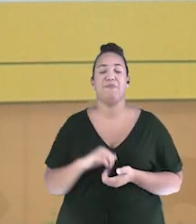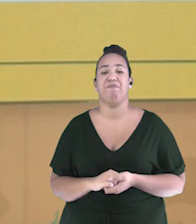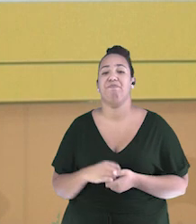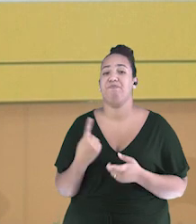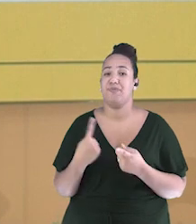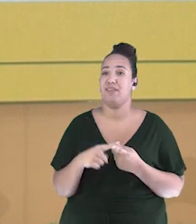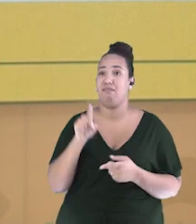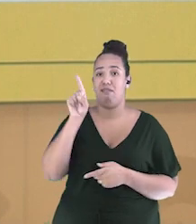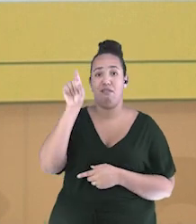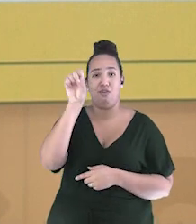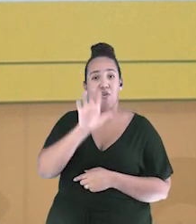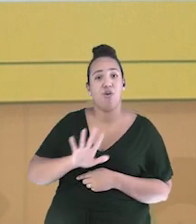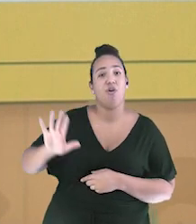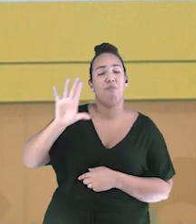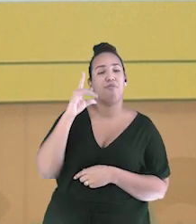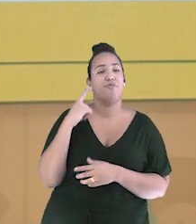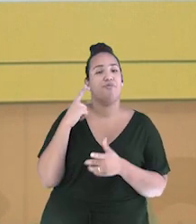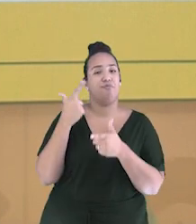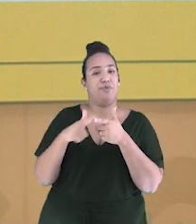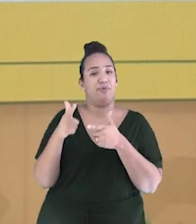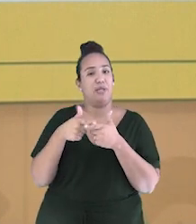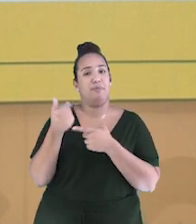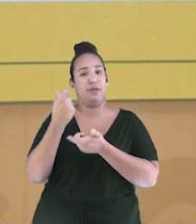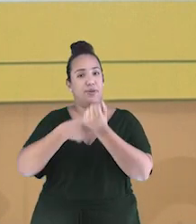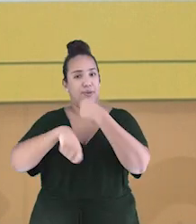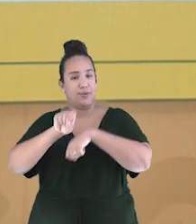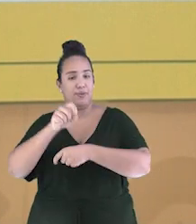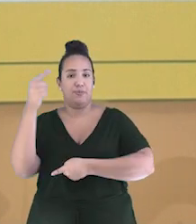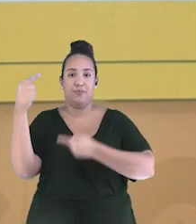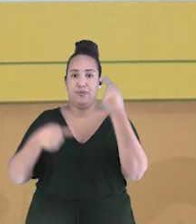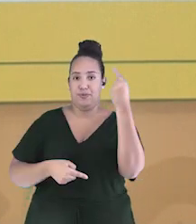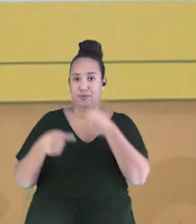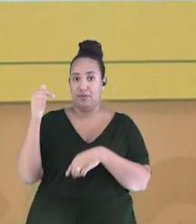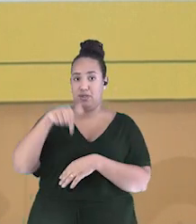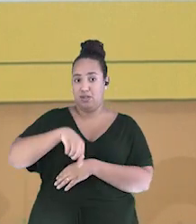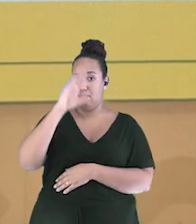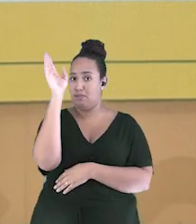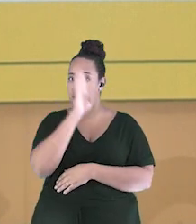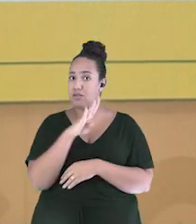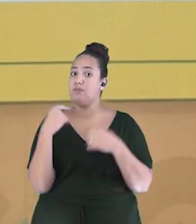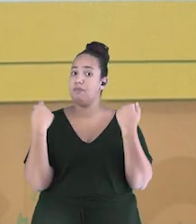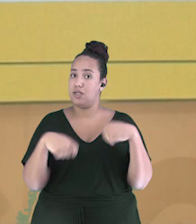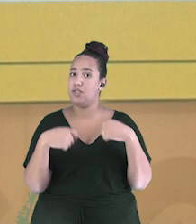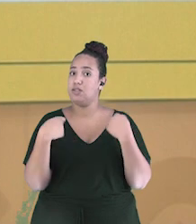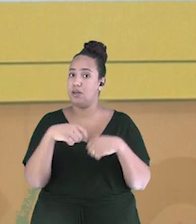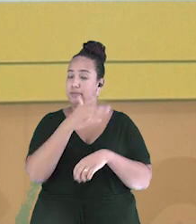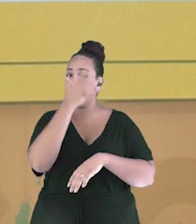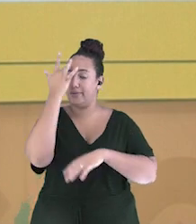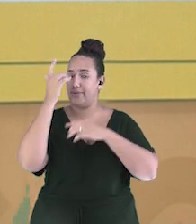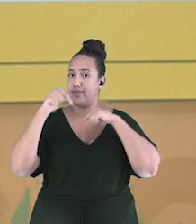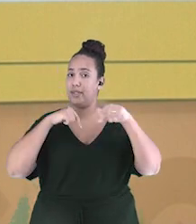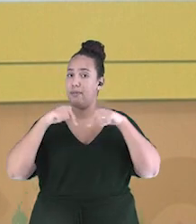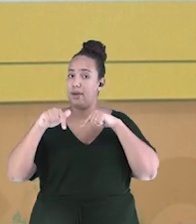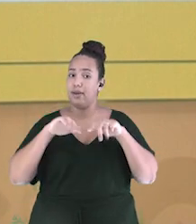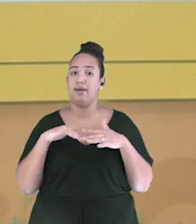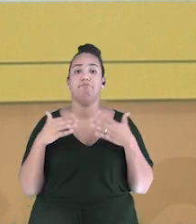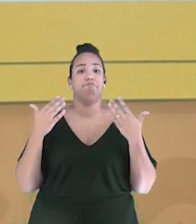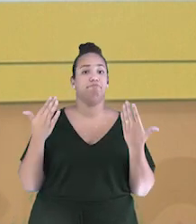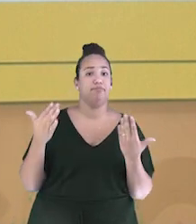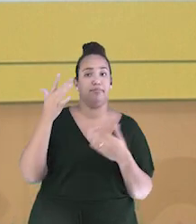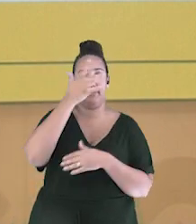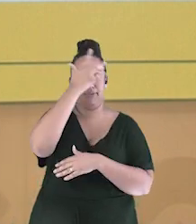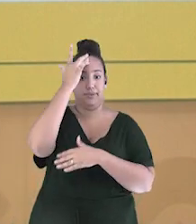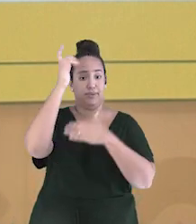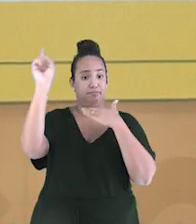estava passando por conflitos econômicos e políticos e o Brasil estava precisando de mão de obra, a emigração para o